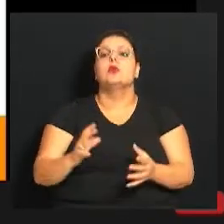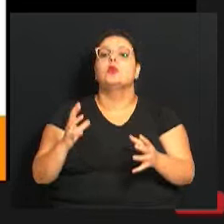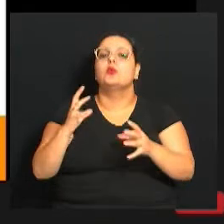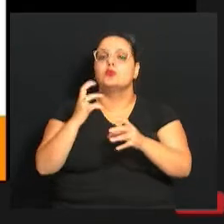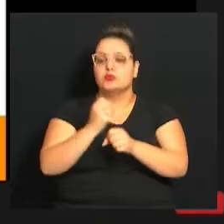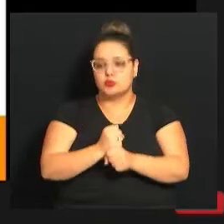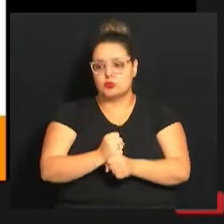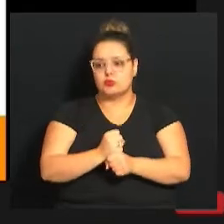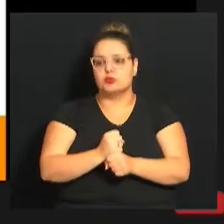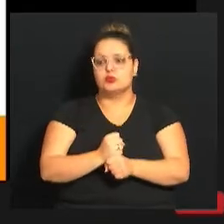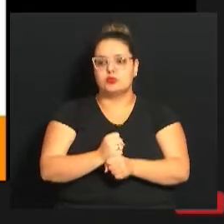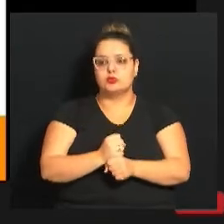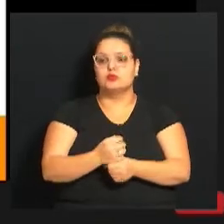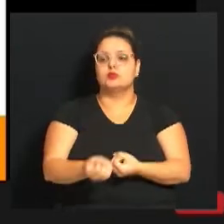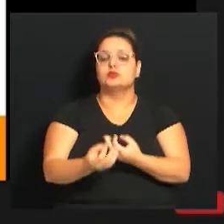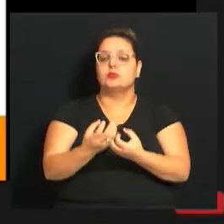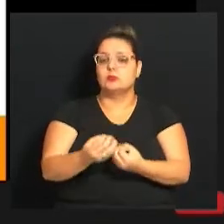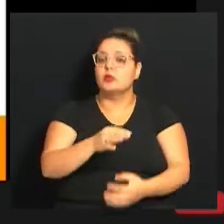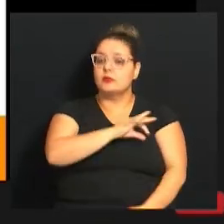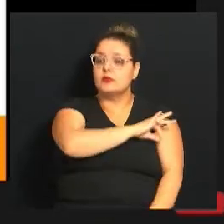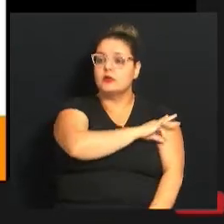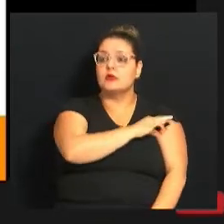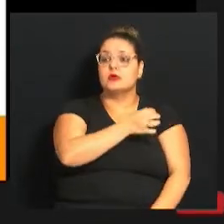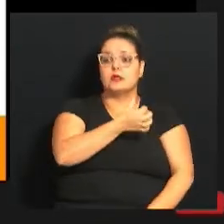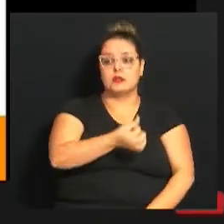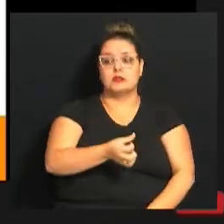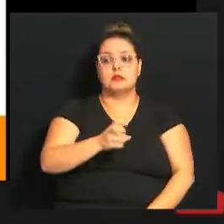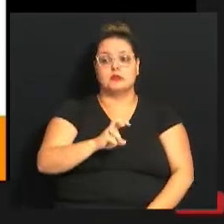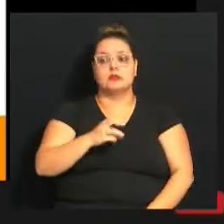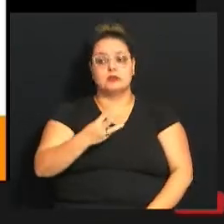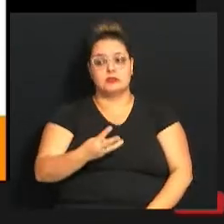o boletim da prefeitura,